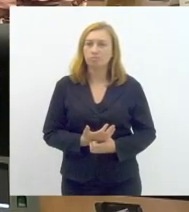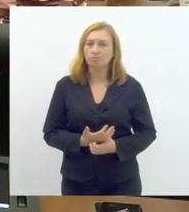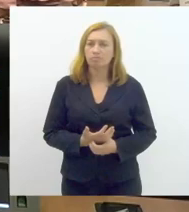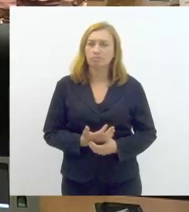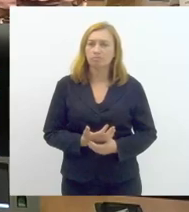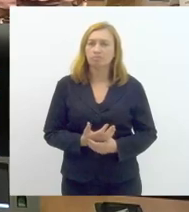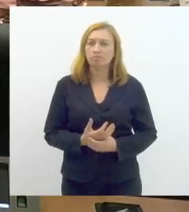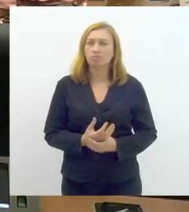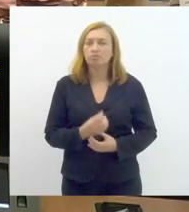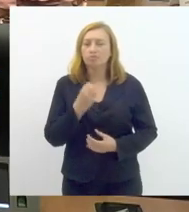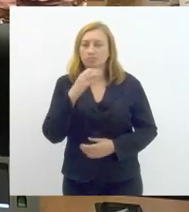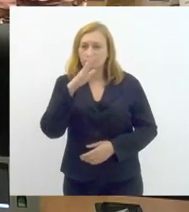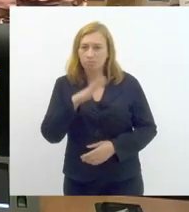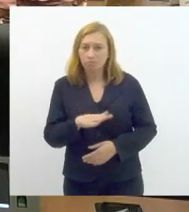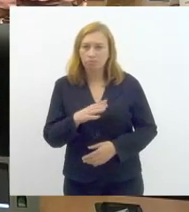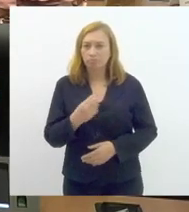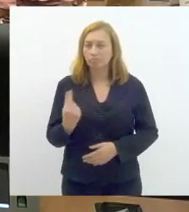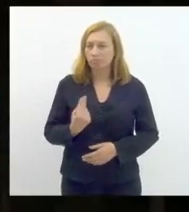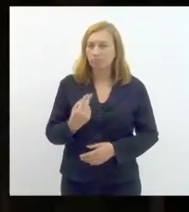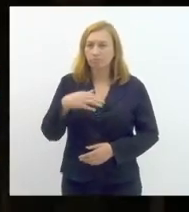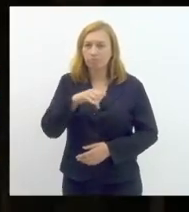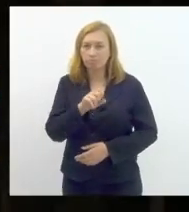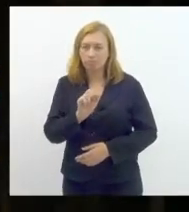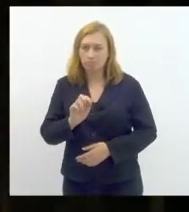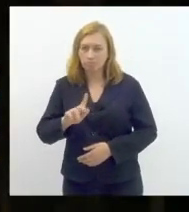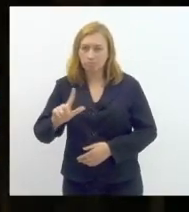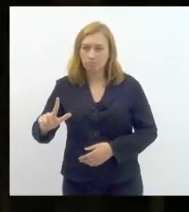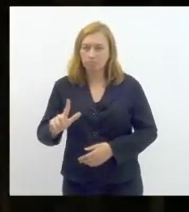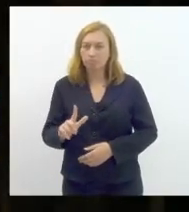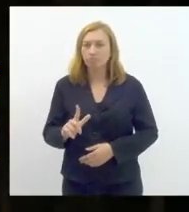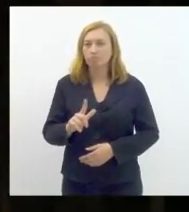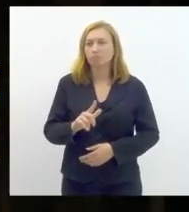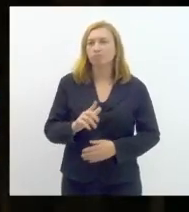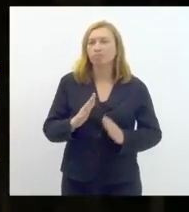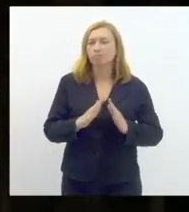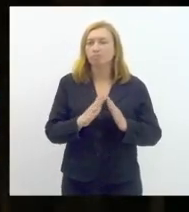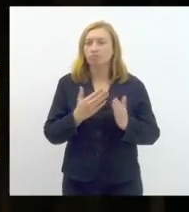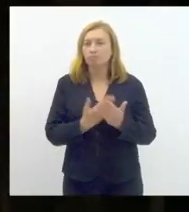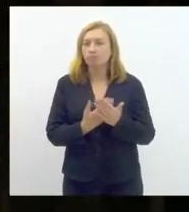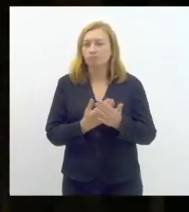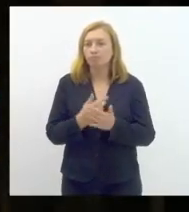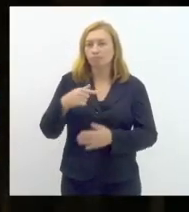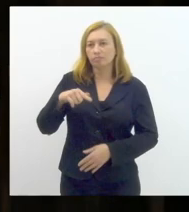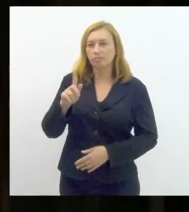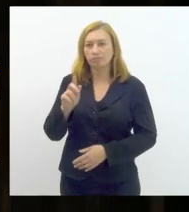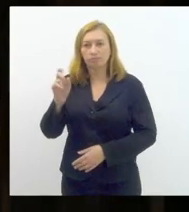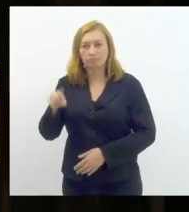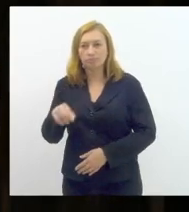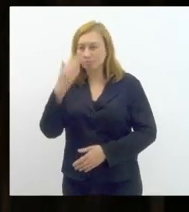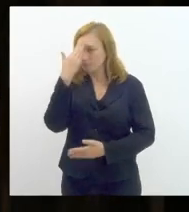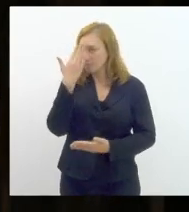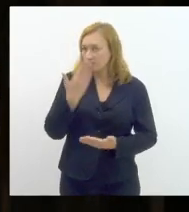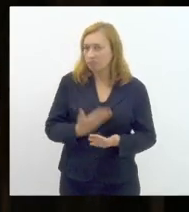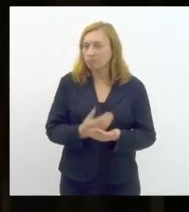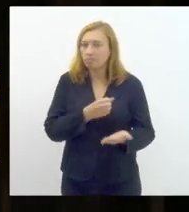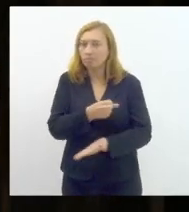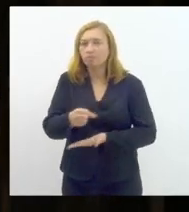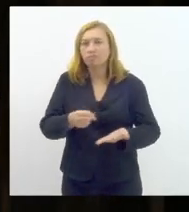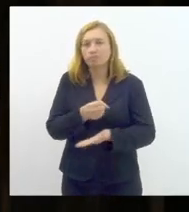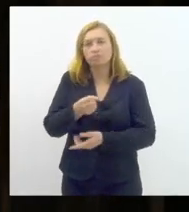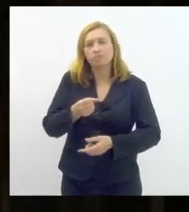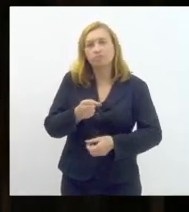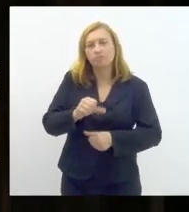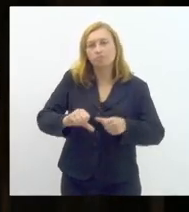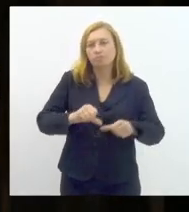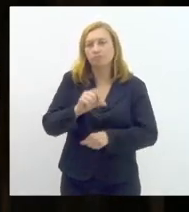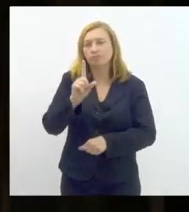Primeiramente, boa tarde, meu nome é Maxwell Gomes, eu sou da Escola Estadual José Veríssimo, em Magé, e eu acredito que a base da mudança